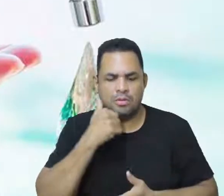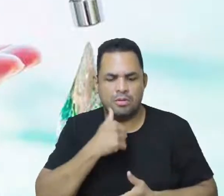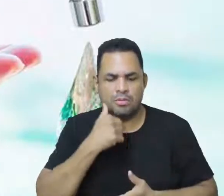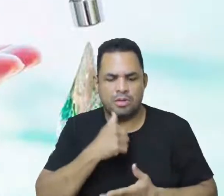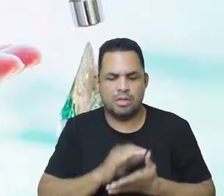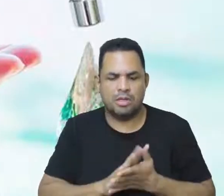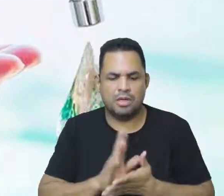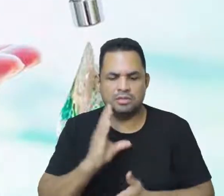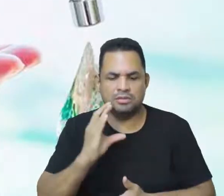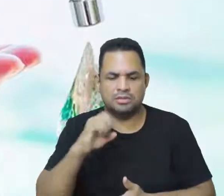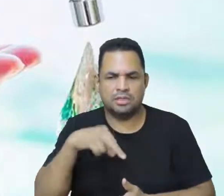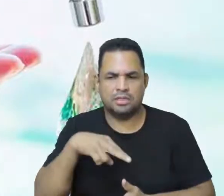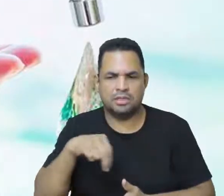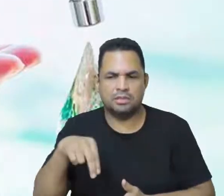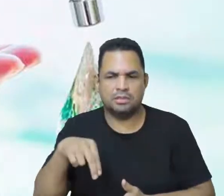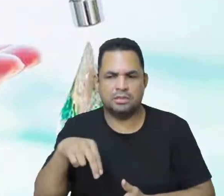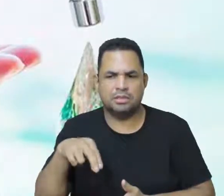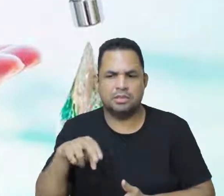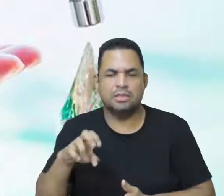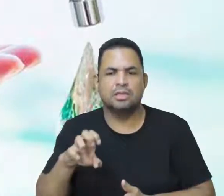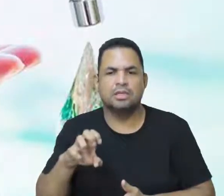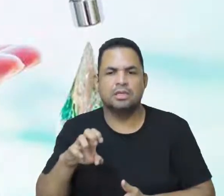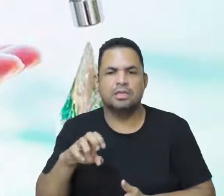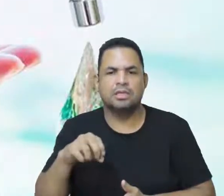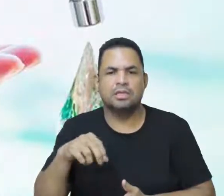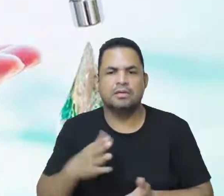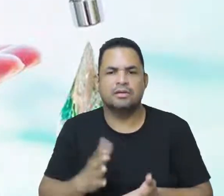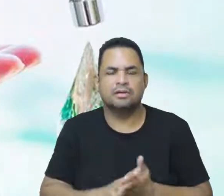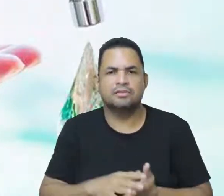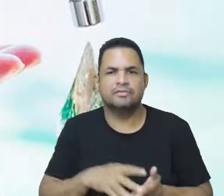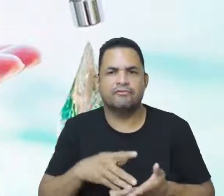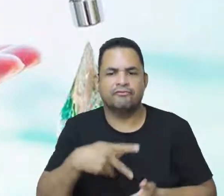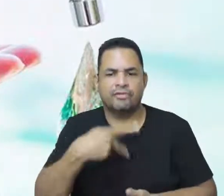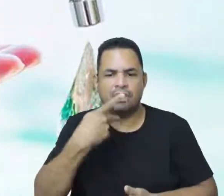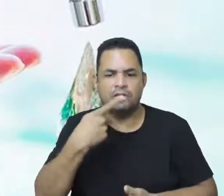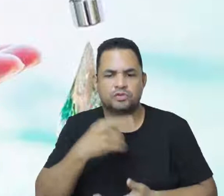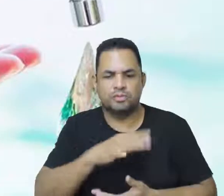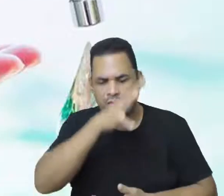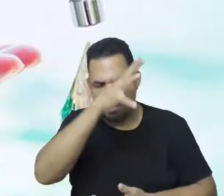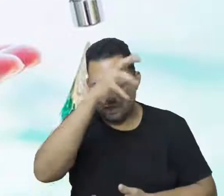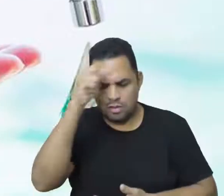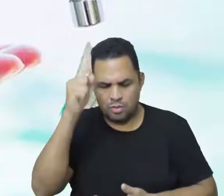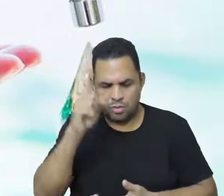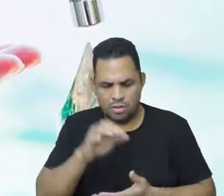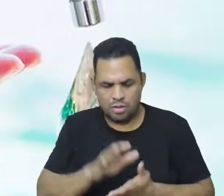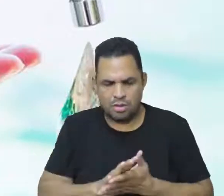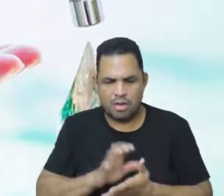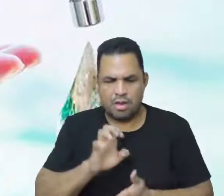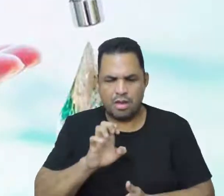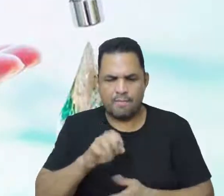CNN, falando sobre a Amazônia, e falou que o Equador